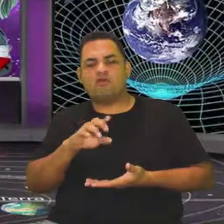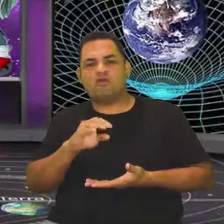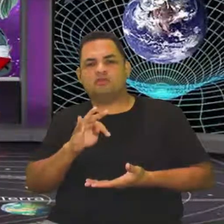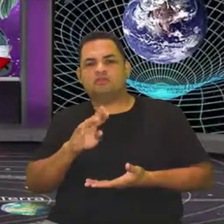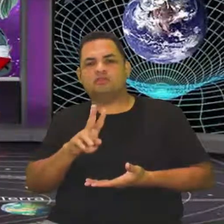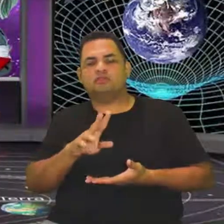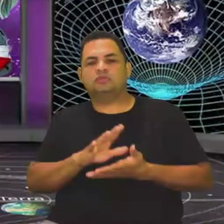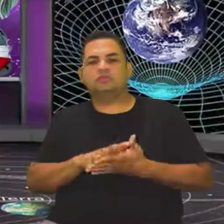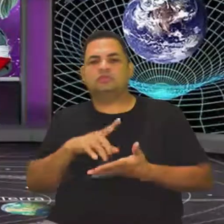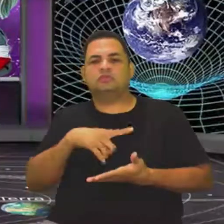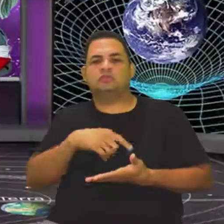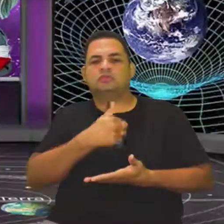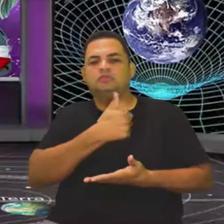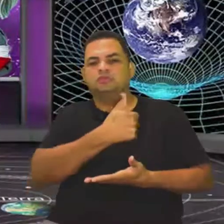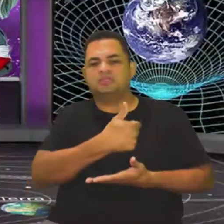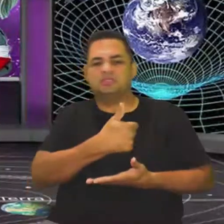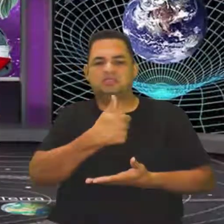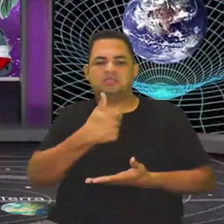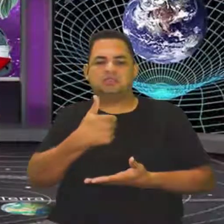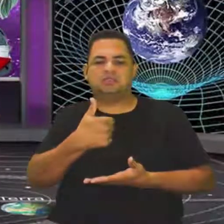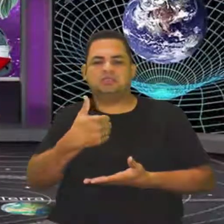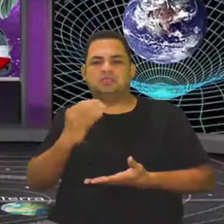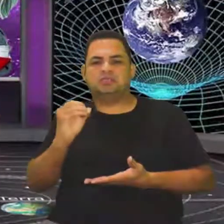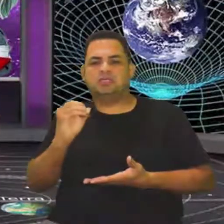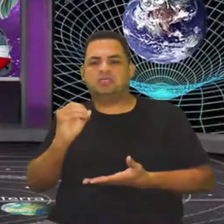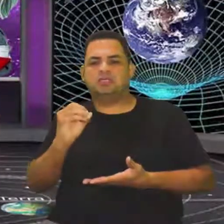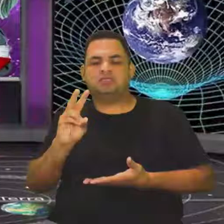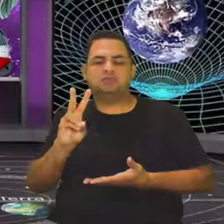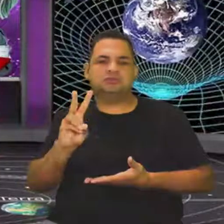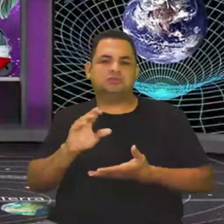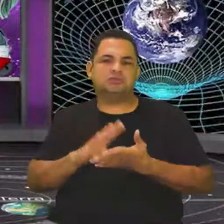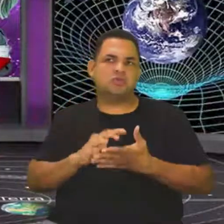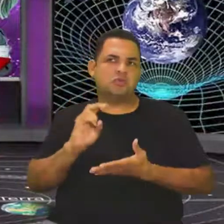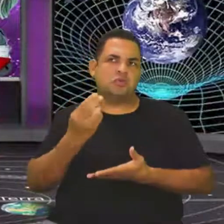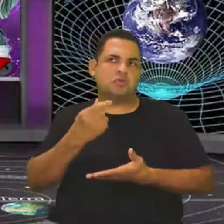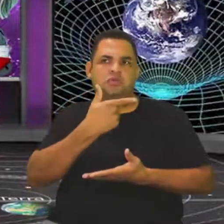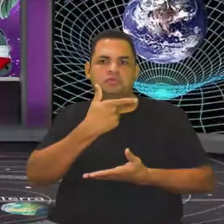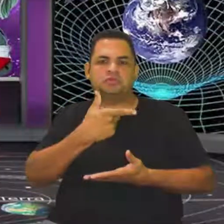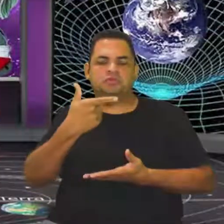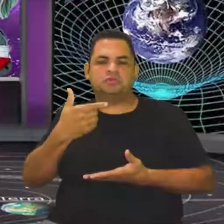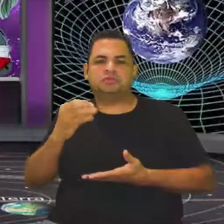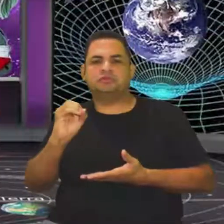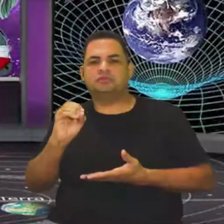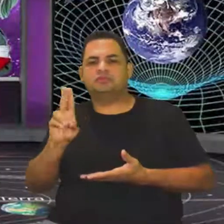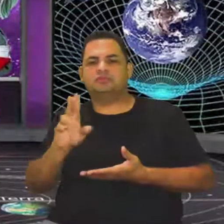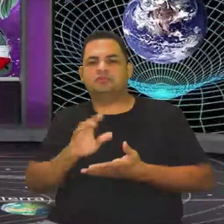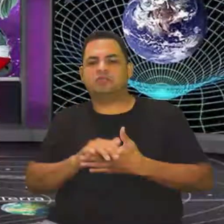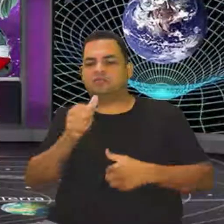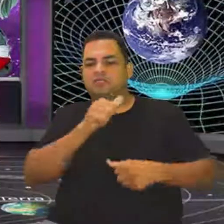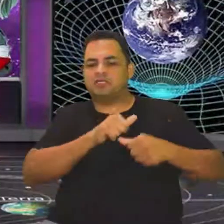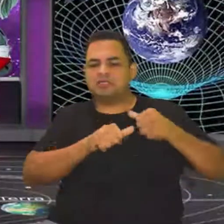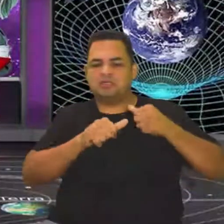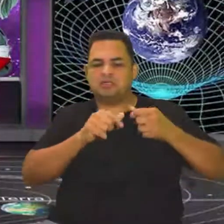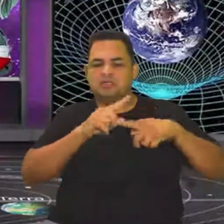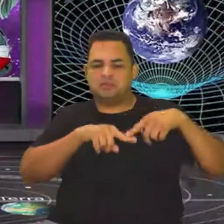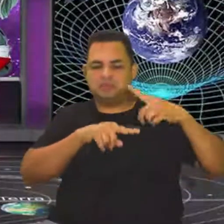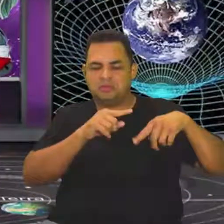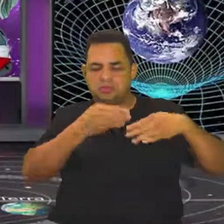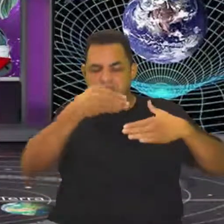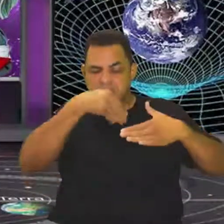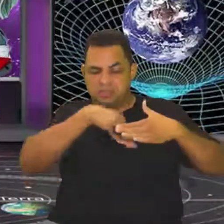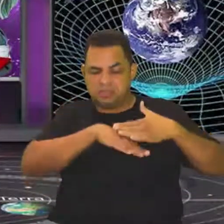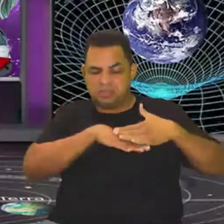numa tensão de 110 ou 220, não vai queimar teu equipamento, né? Ele tem um conversorzinho lá que faz esse